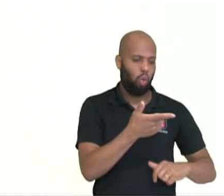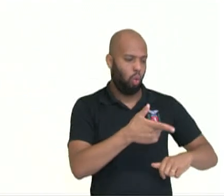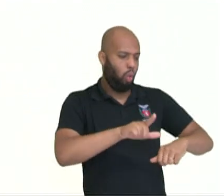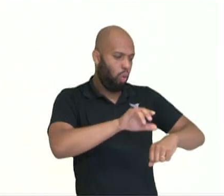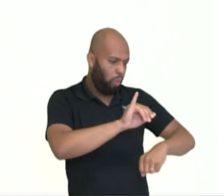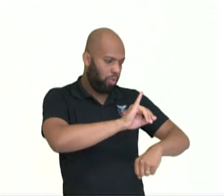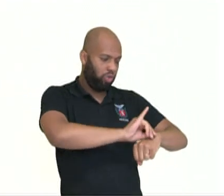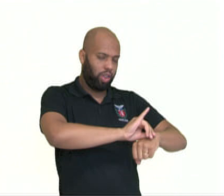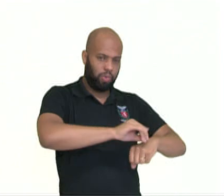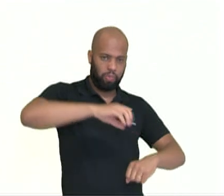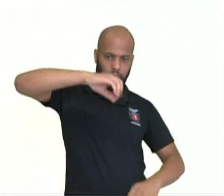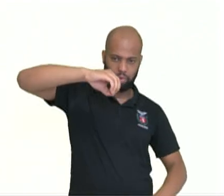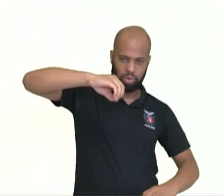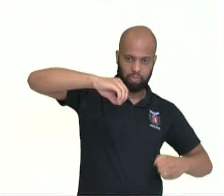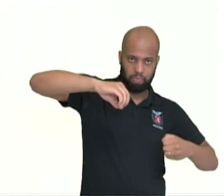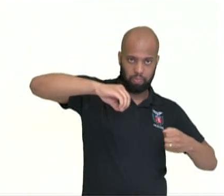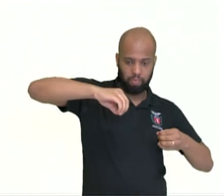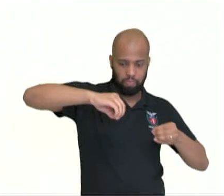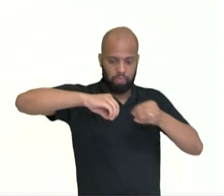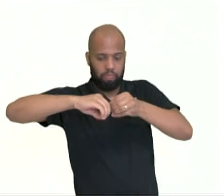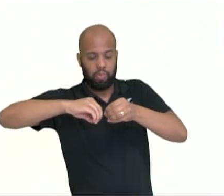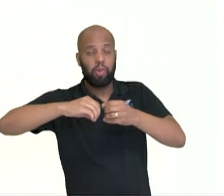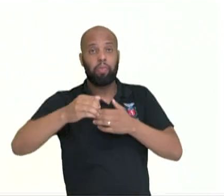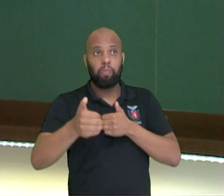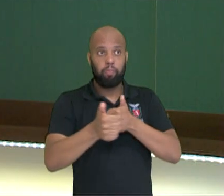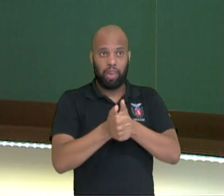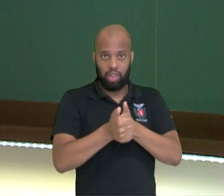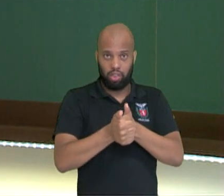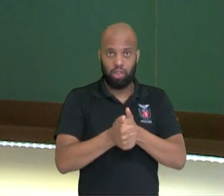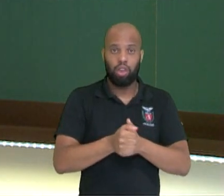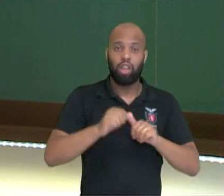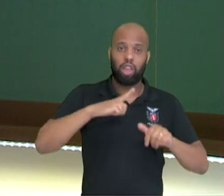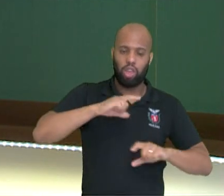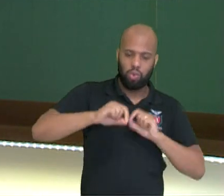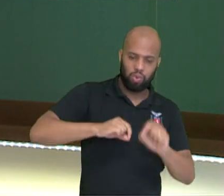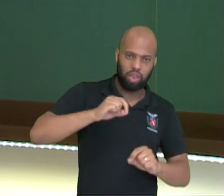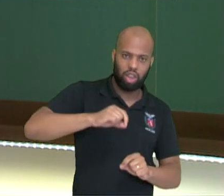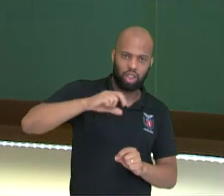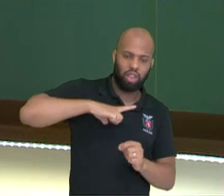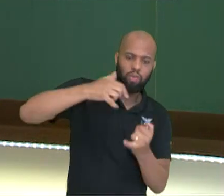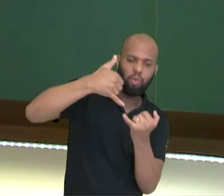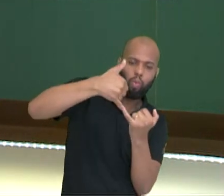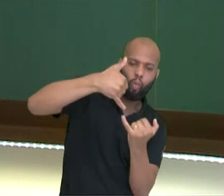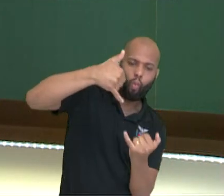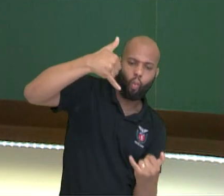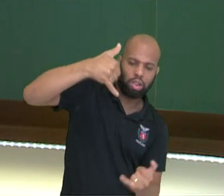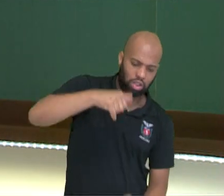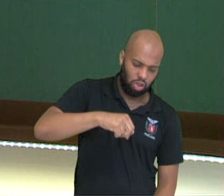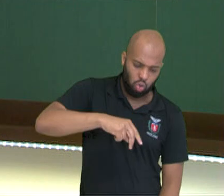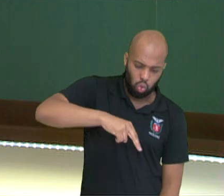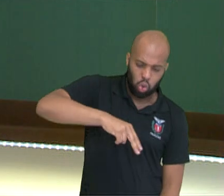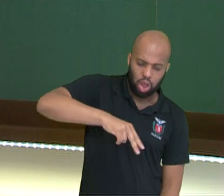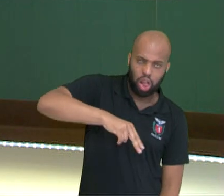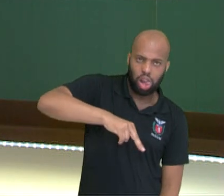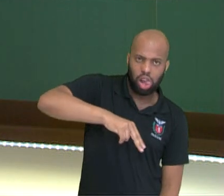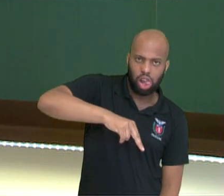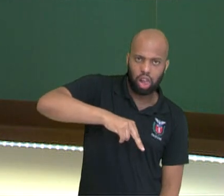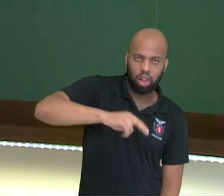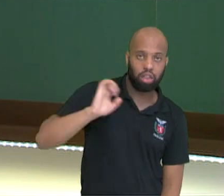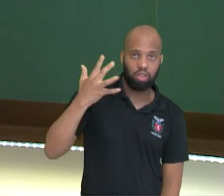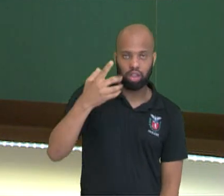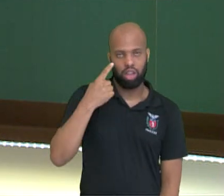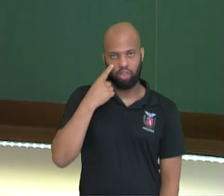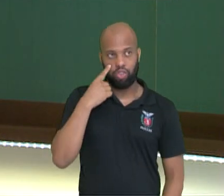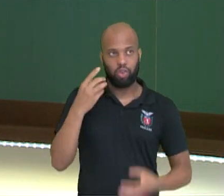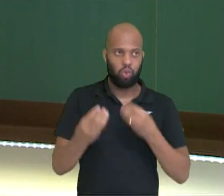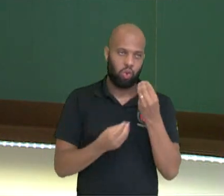esfera? Essas folhinhas de ouro muito finas, metálicas, elas vão reagir. E a gente vai ver como é que